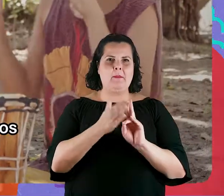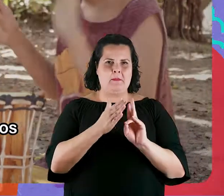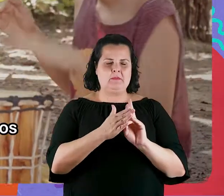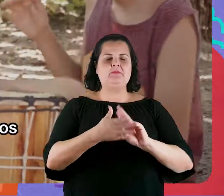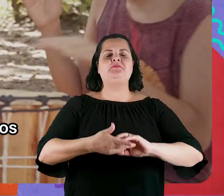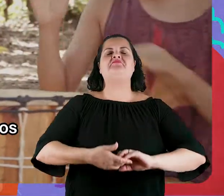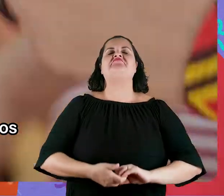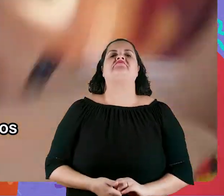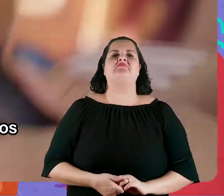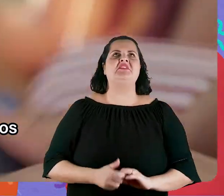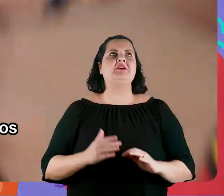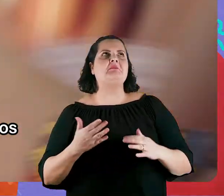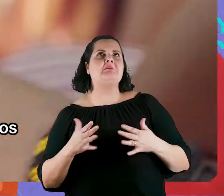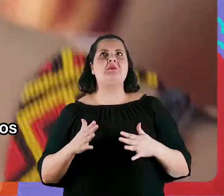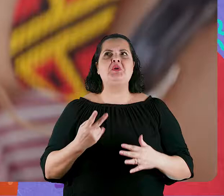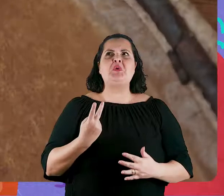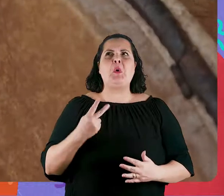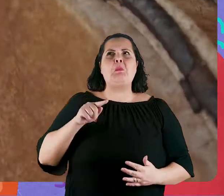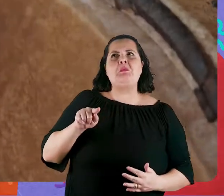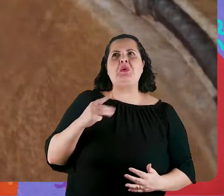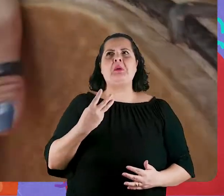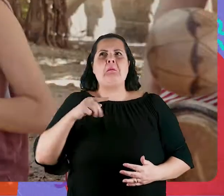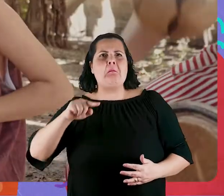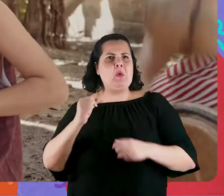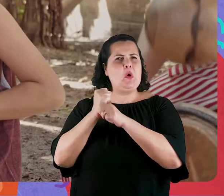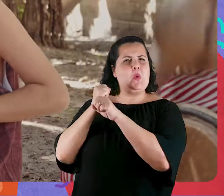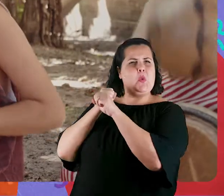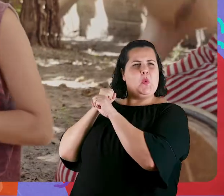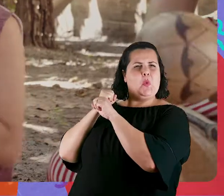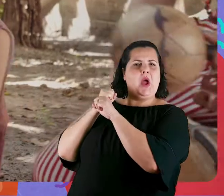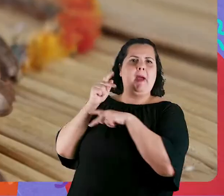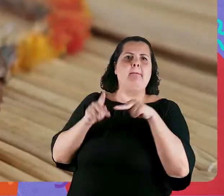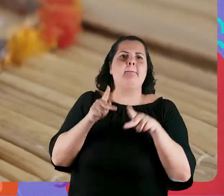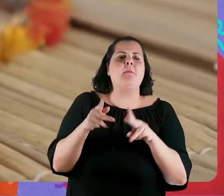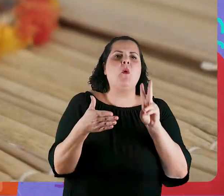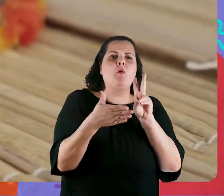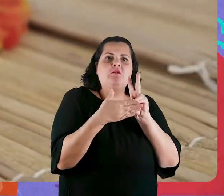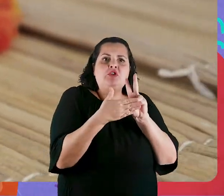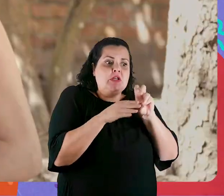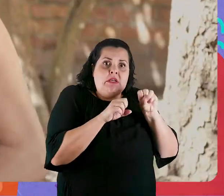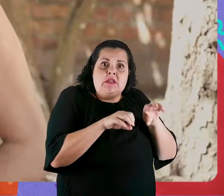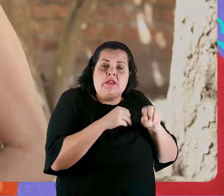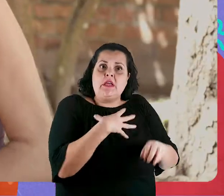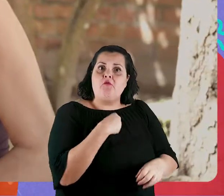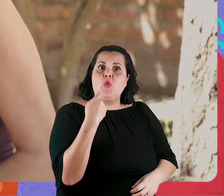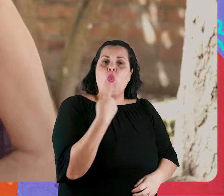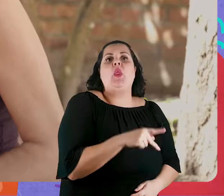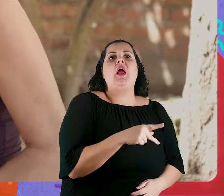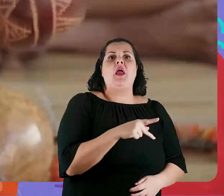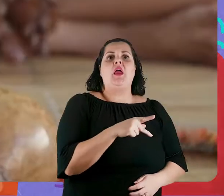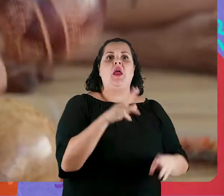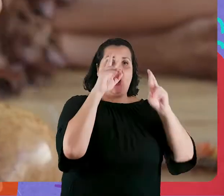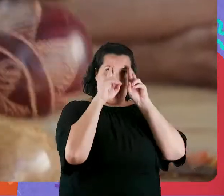Só pelo menos 2, 3 mil anos atrás, os povos indígenas já educam seus filhos para seguir os princípios que regem